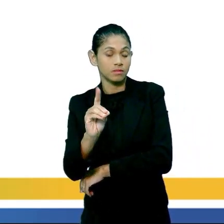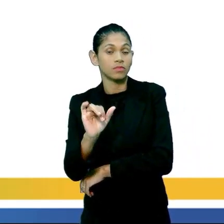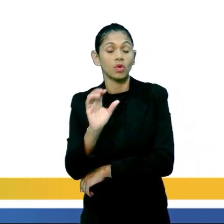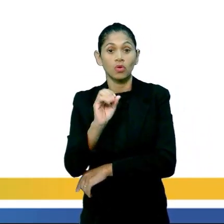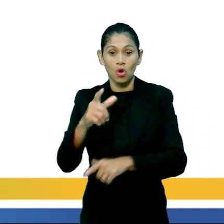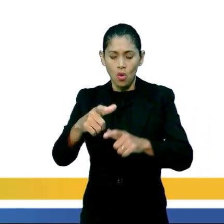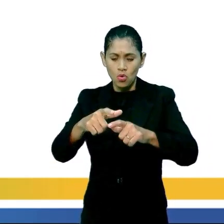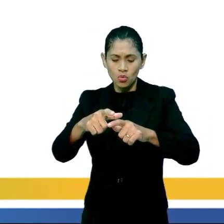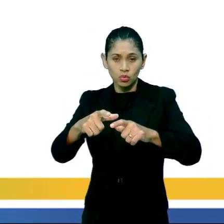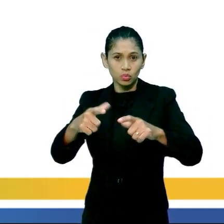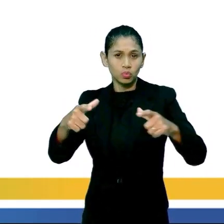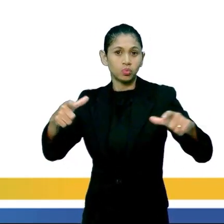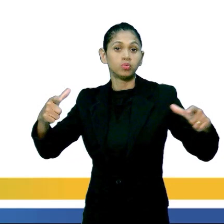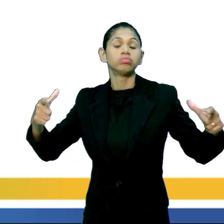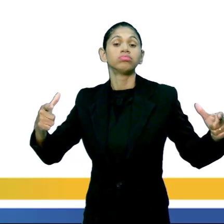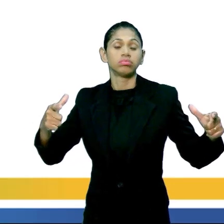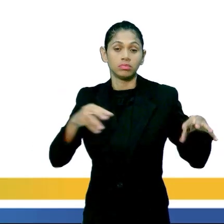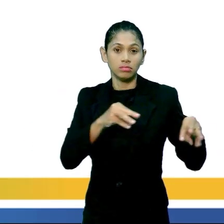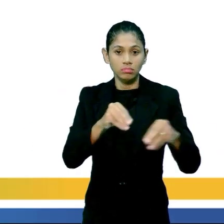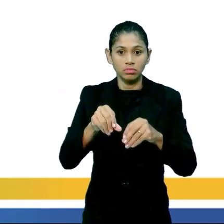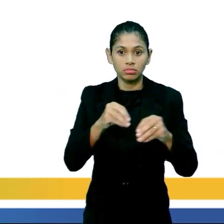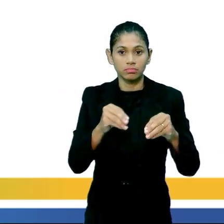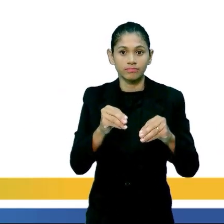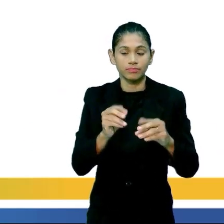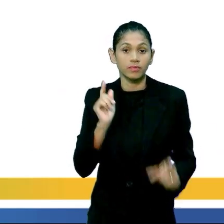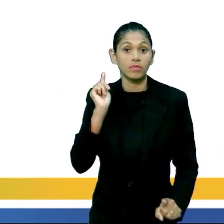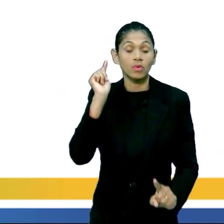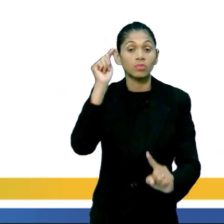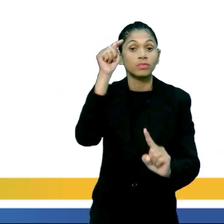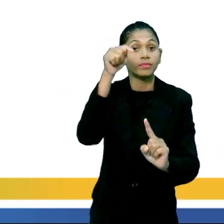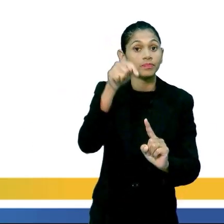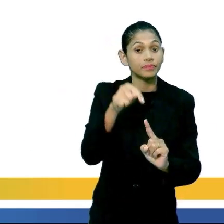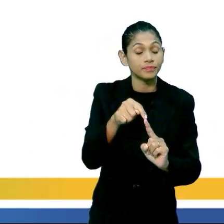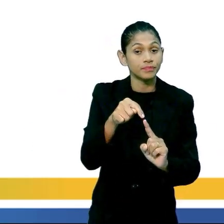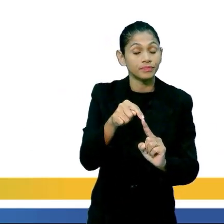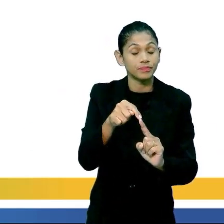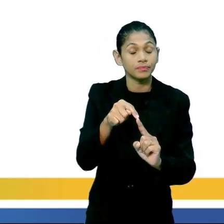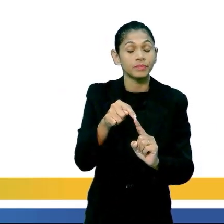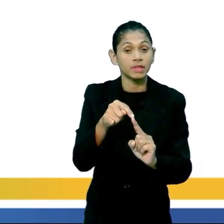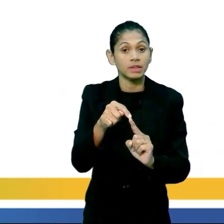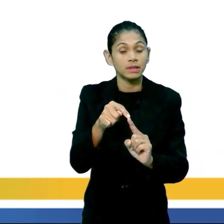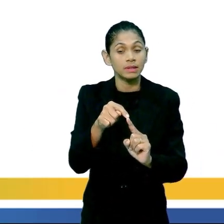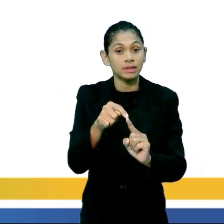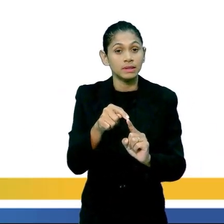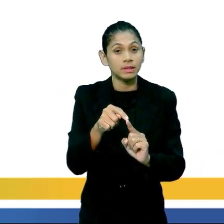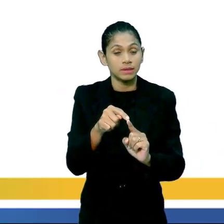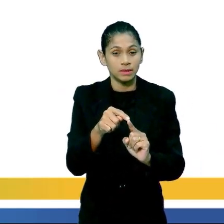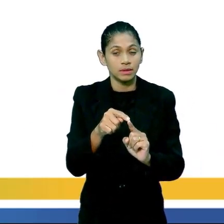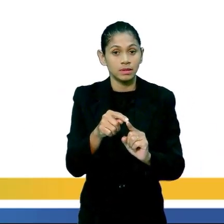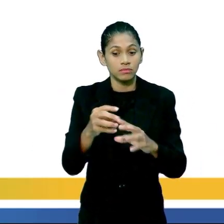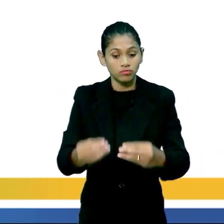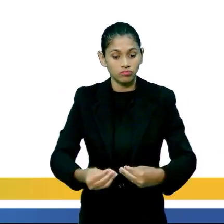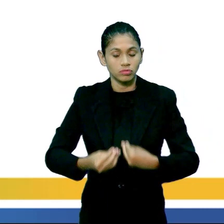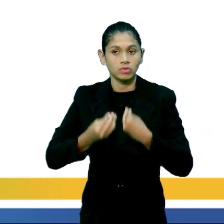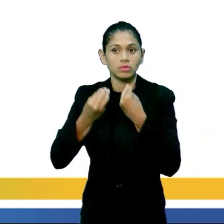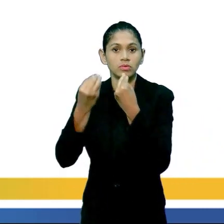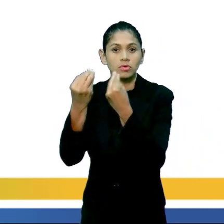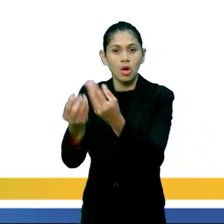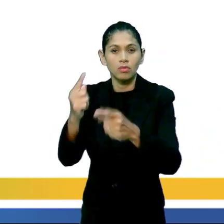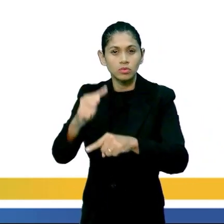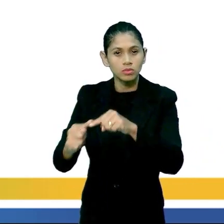depois a africana, né? O objetivo é abastecer a metrópole, que no caso é Portugal. Os